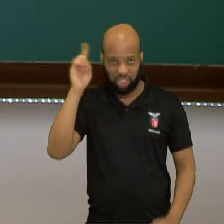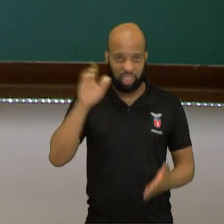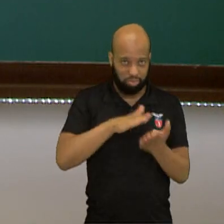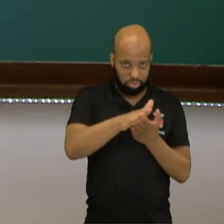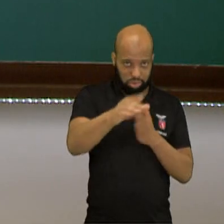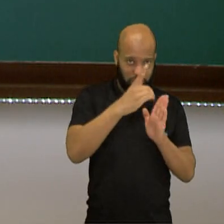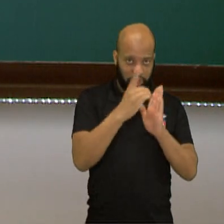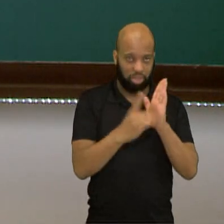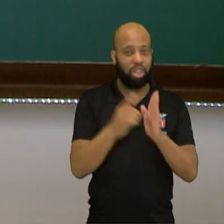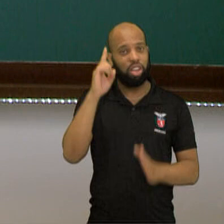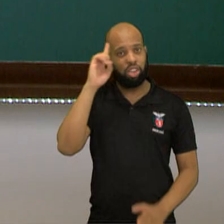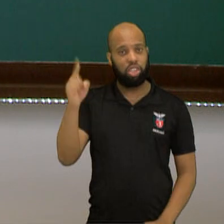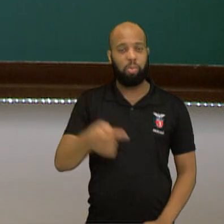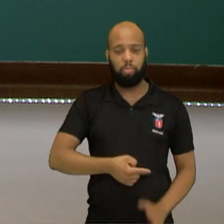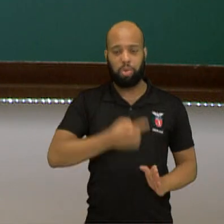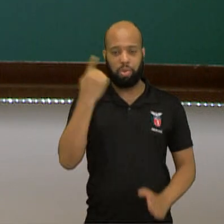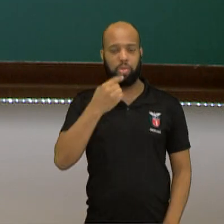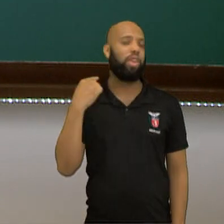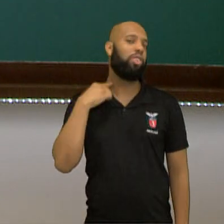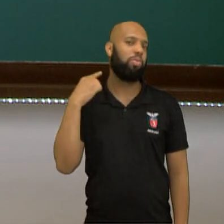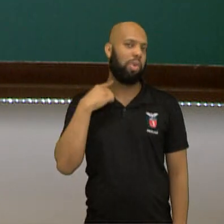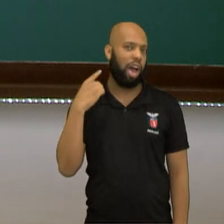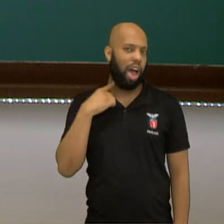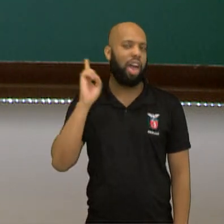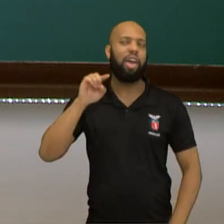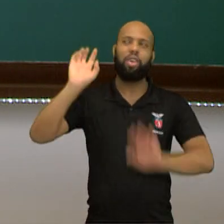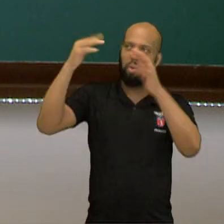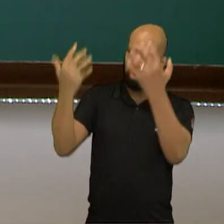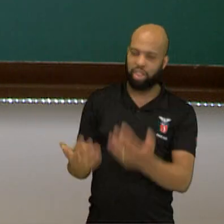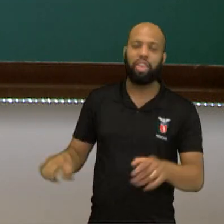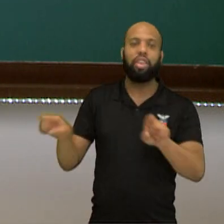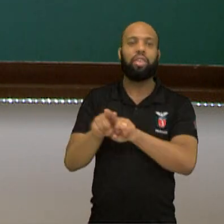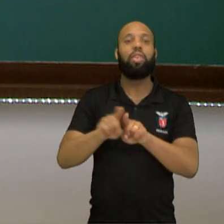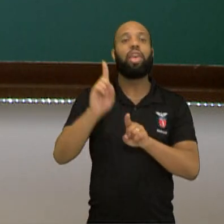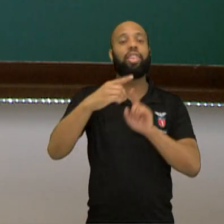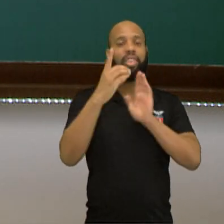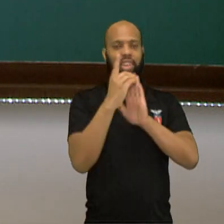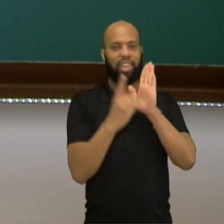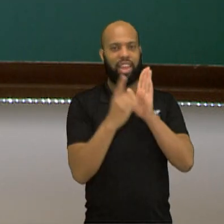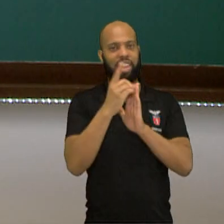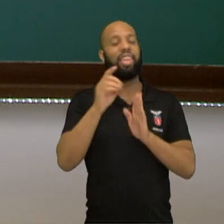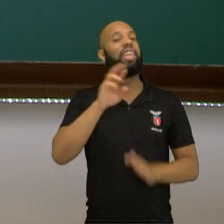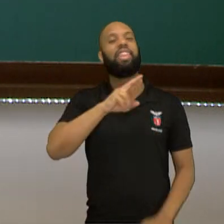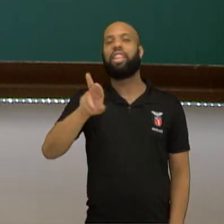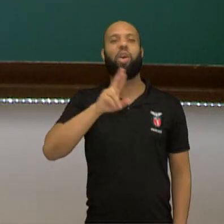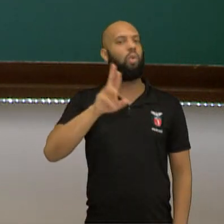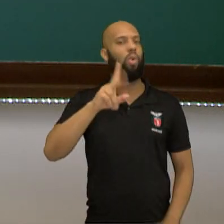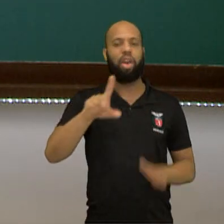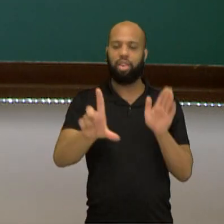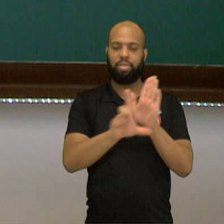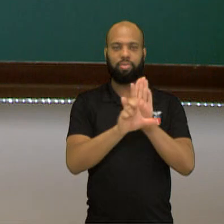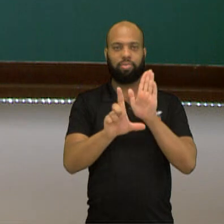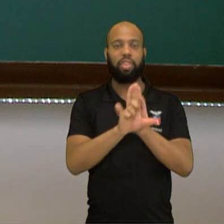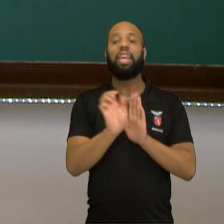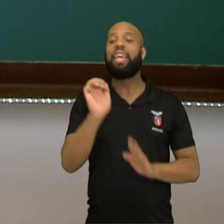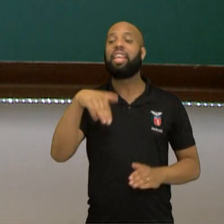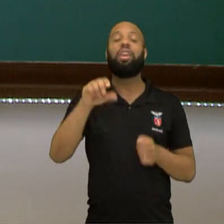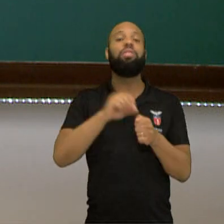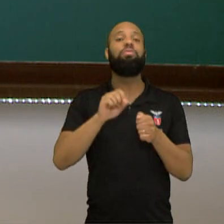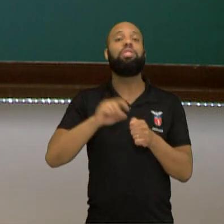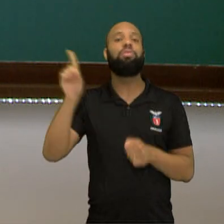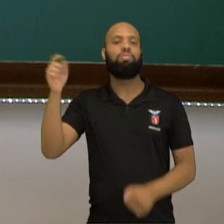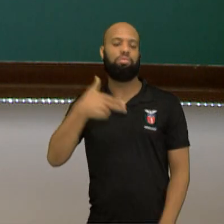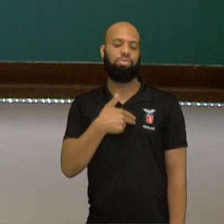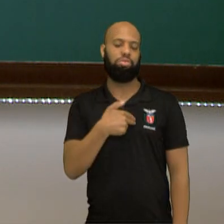feito? 1º de maio, dia do trabalhador, homenagem. Outra é um decreto, não é uma lei. Foi determinada pelo Getúlio